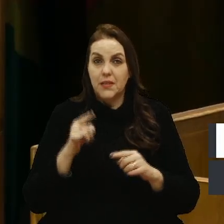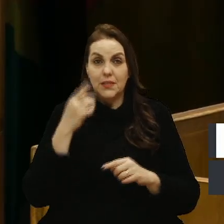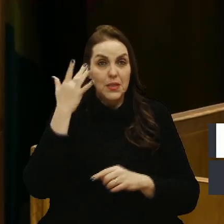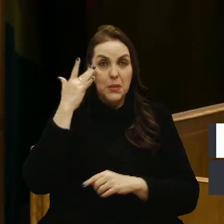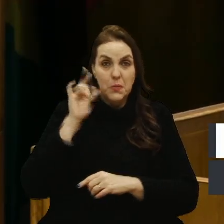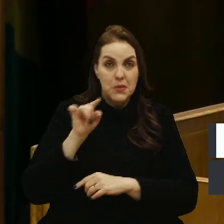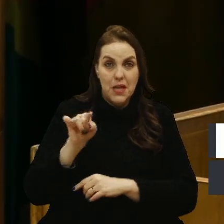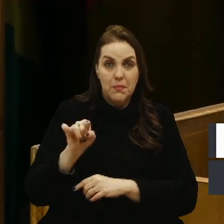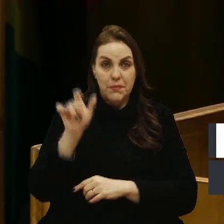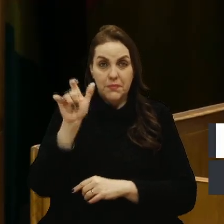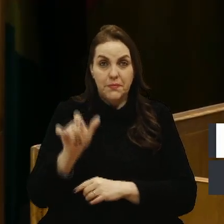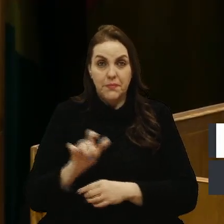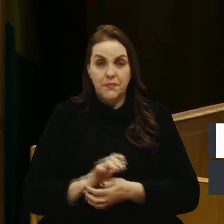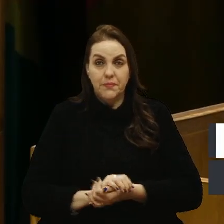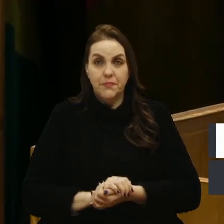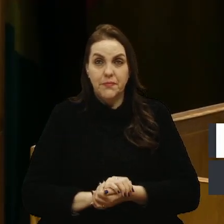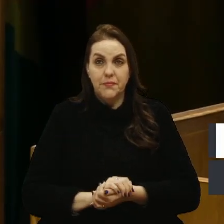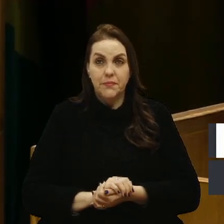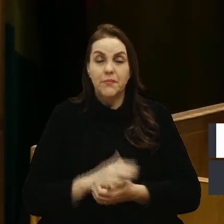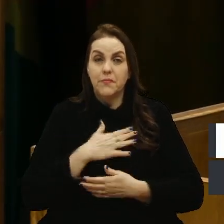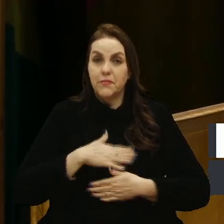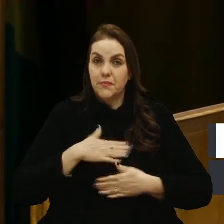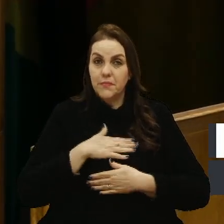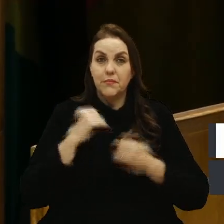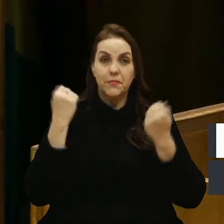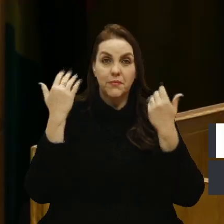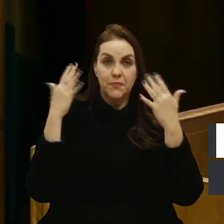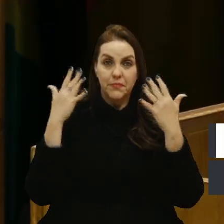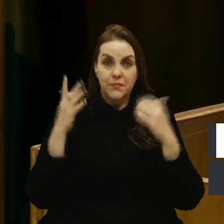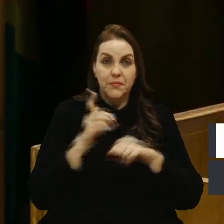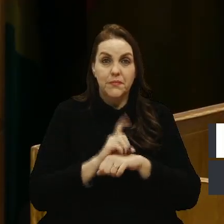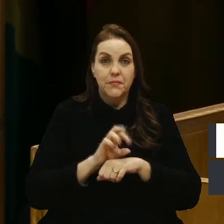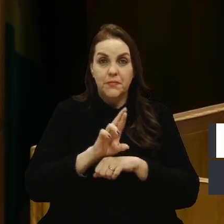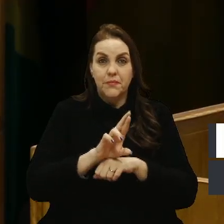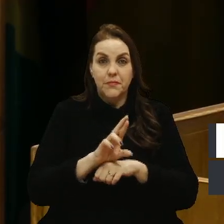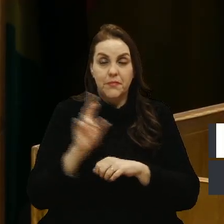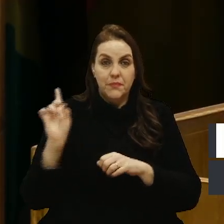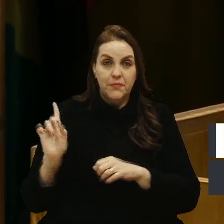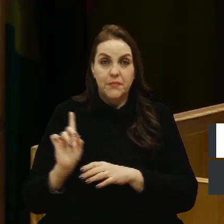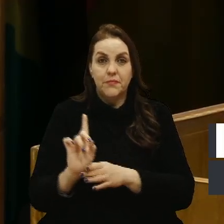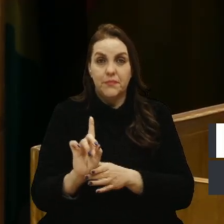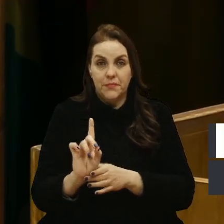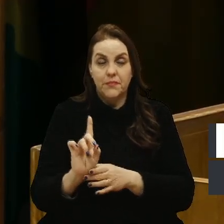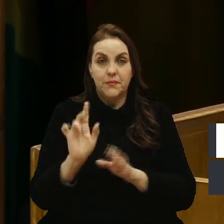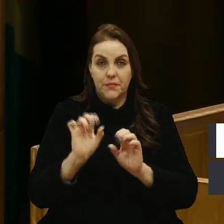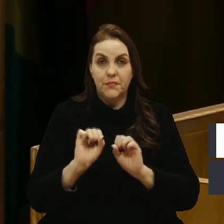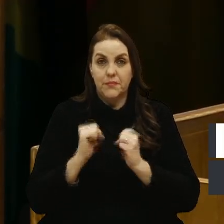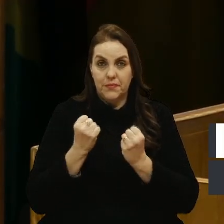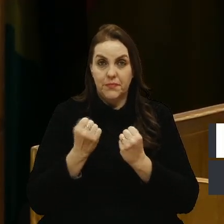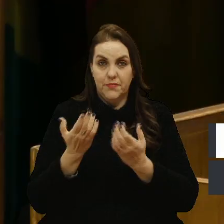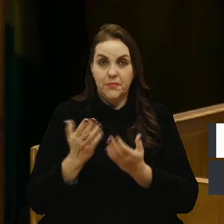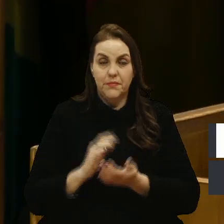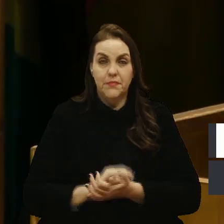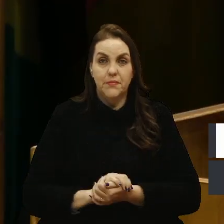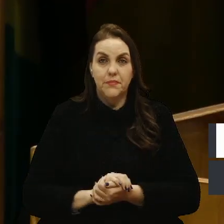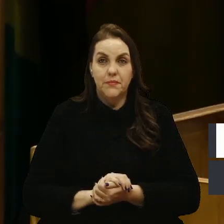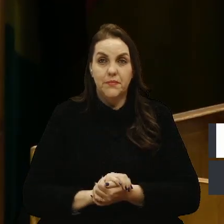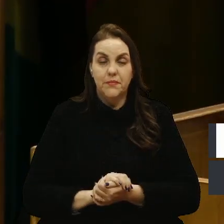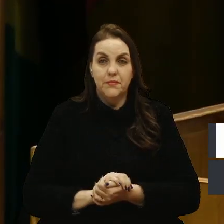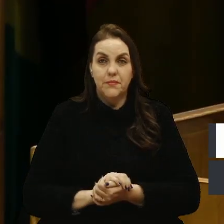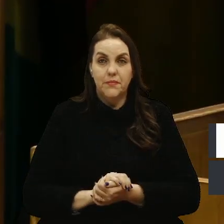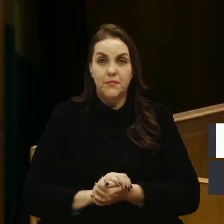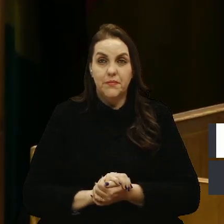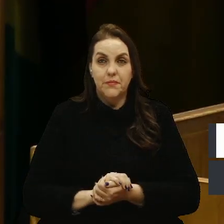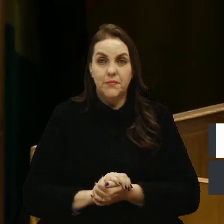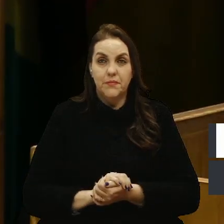sabe. Gostaria de parabenizar o doutor que veio aqui e fez essa defesa com